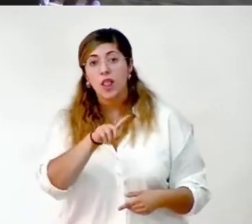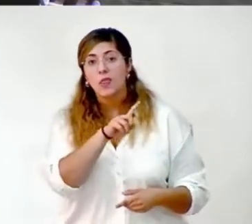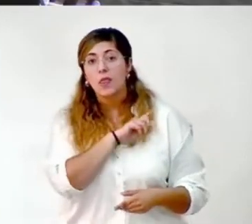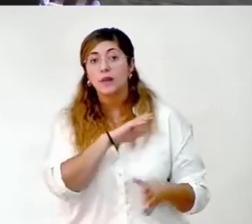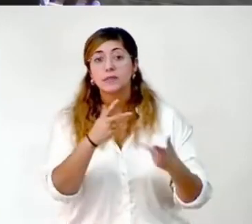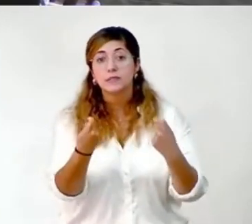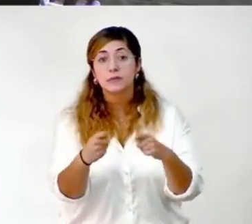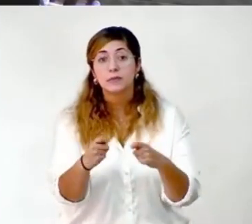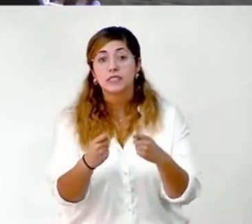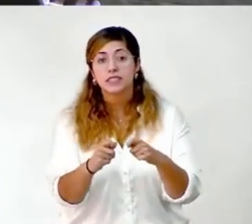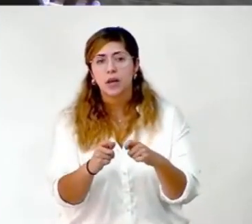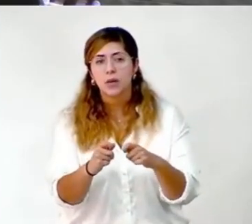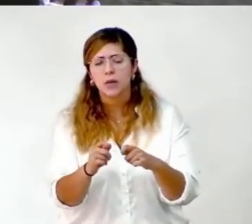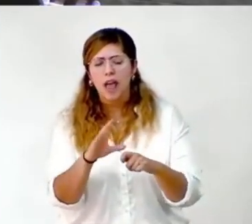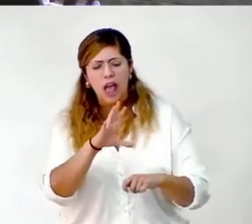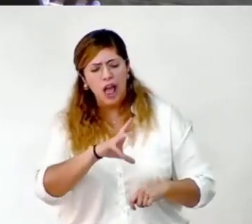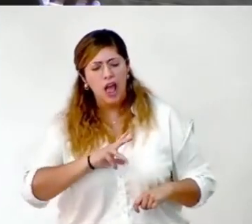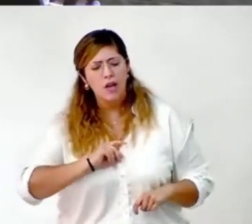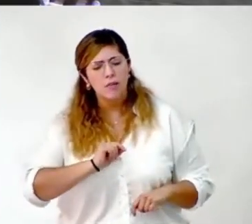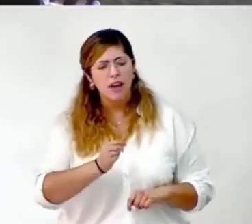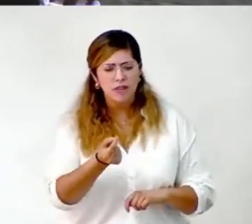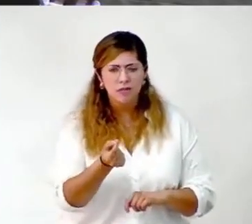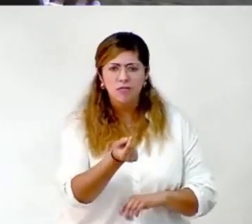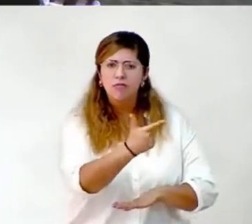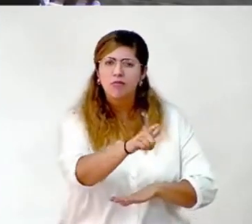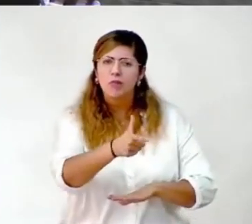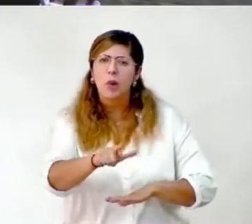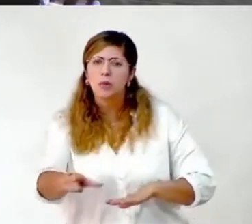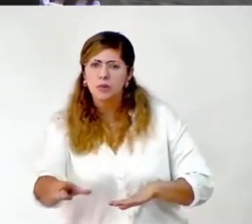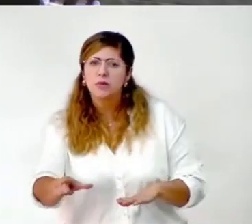amar o próximo. Devem amar o próximo.